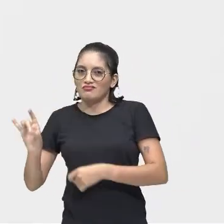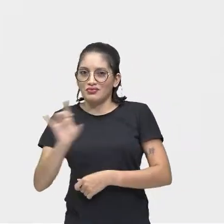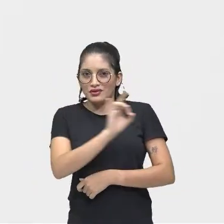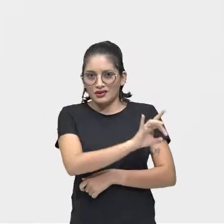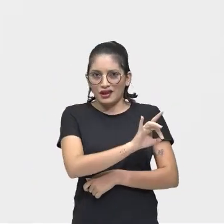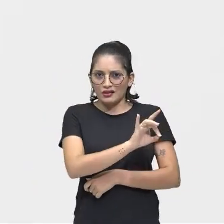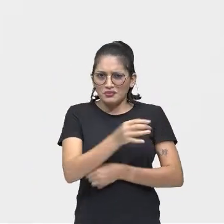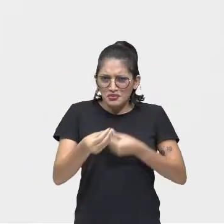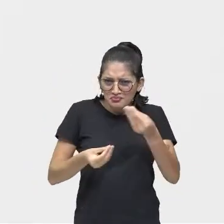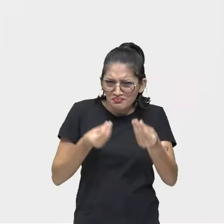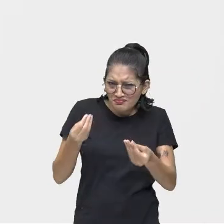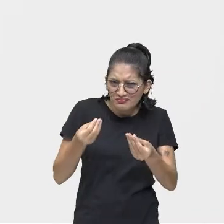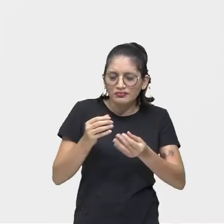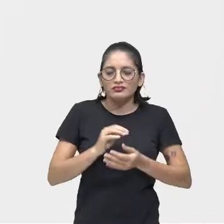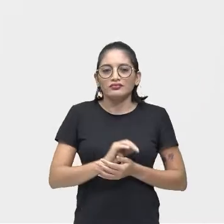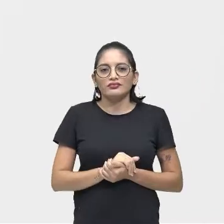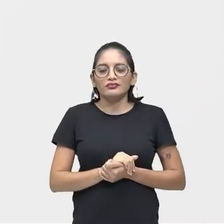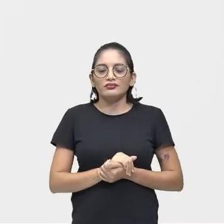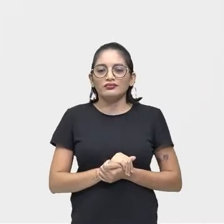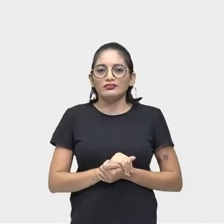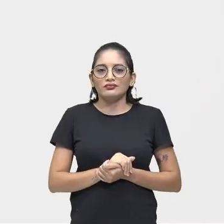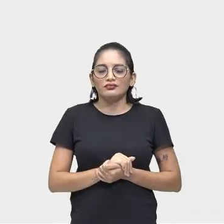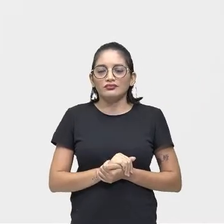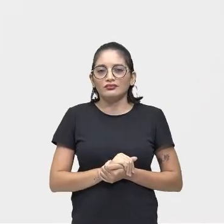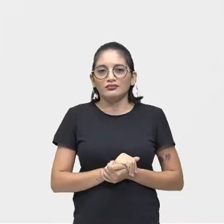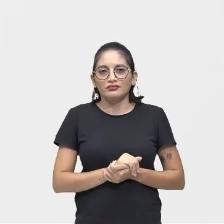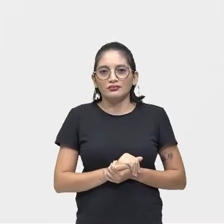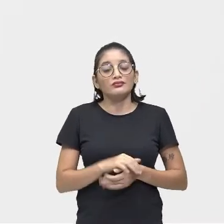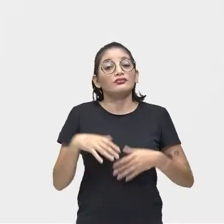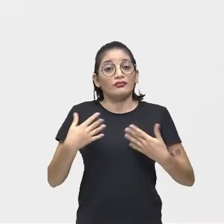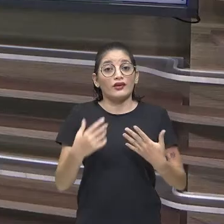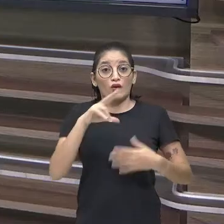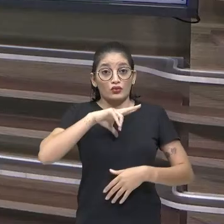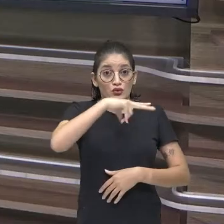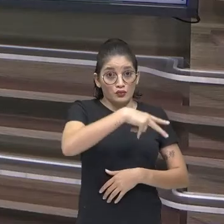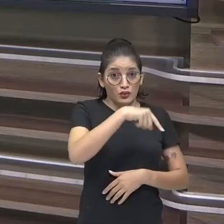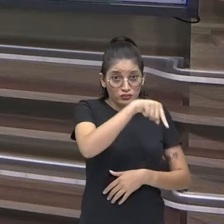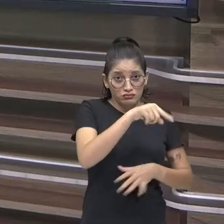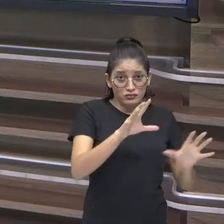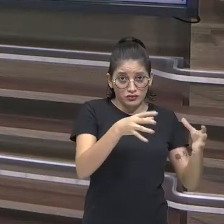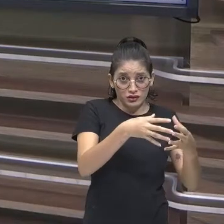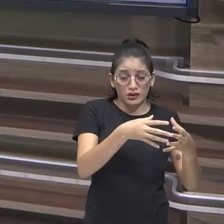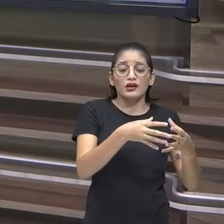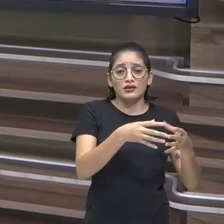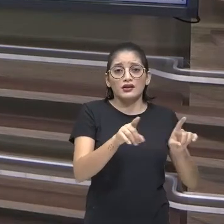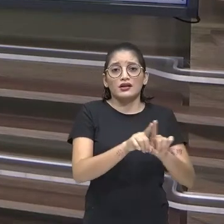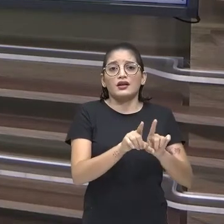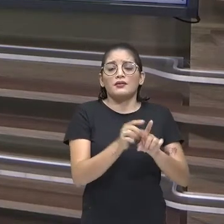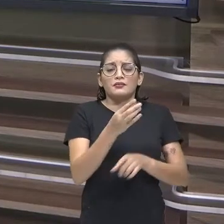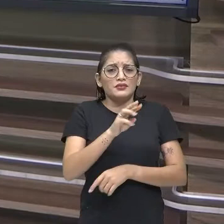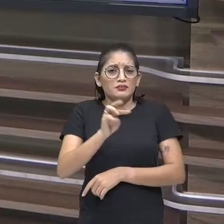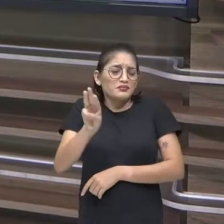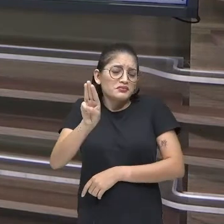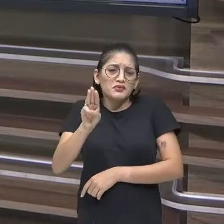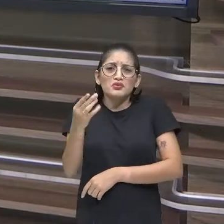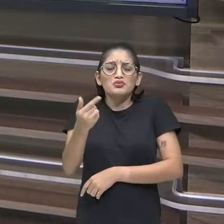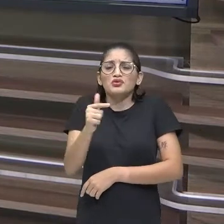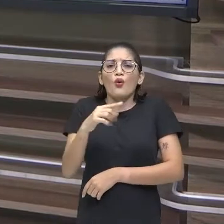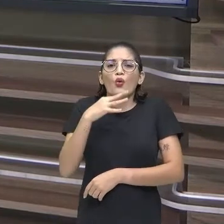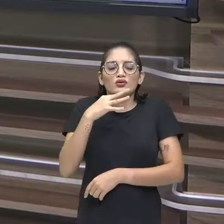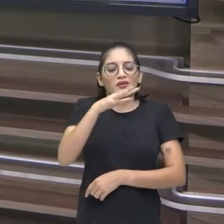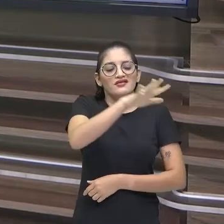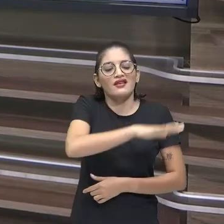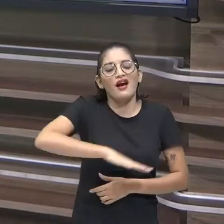Como assim, professor? Obviamente que os portugueses, principalmente os bandeirantes, não tinham conhecimento da região,